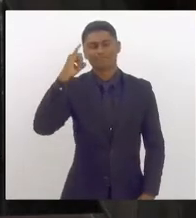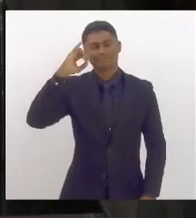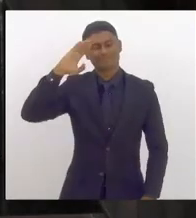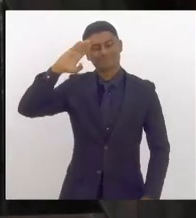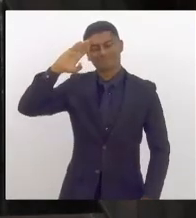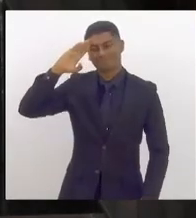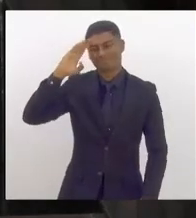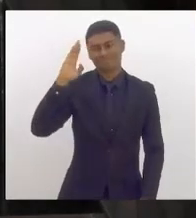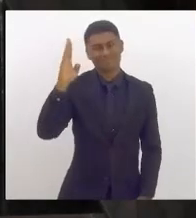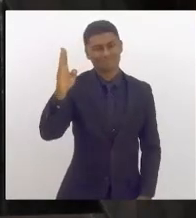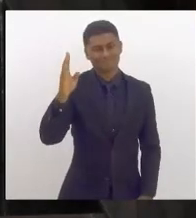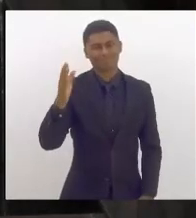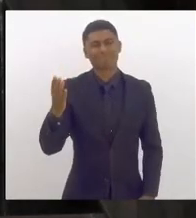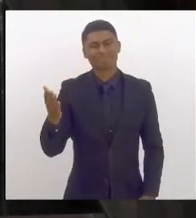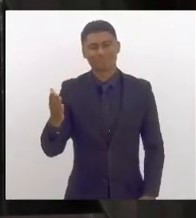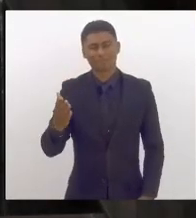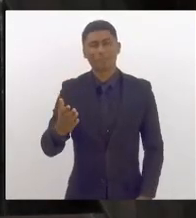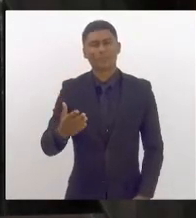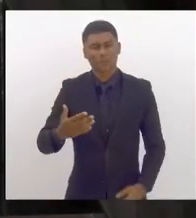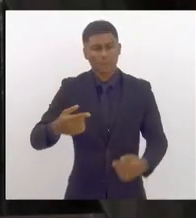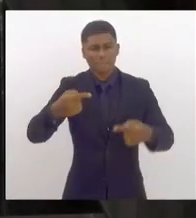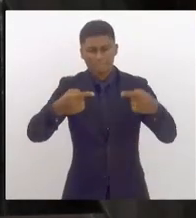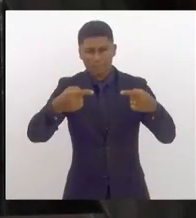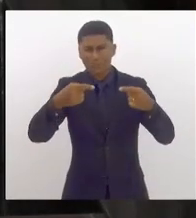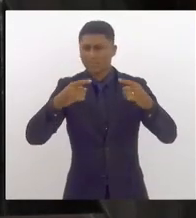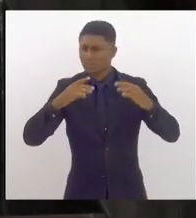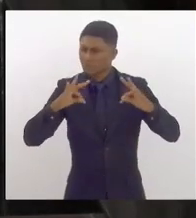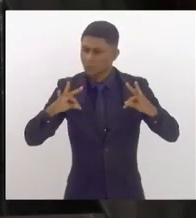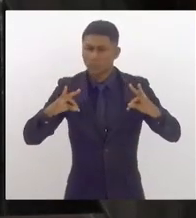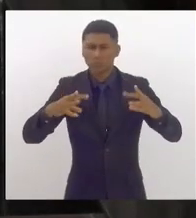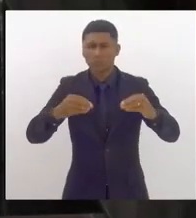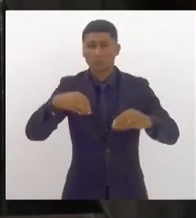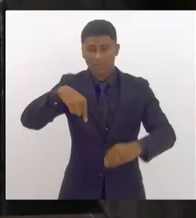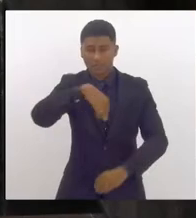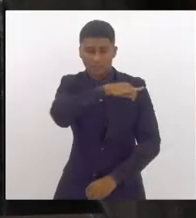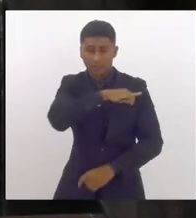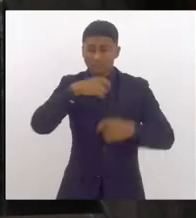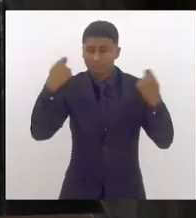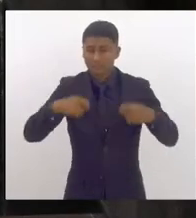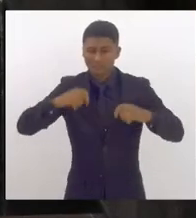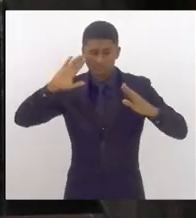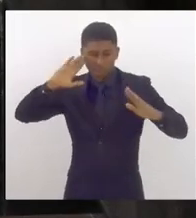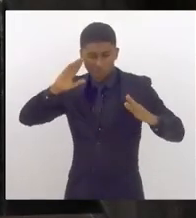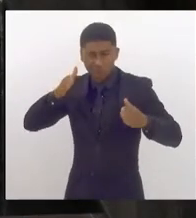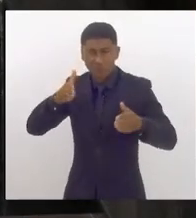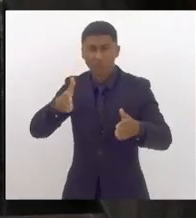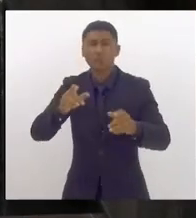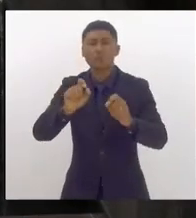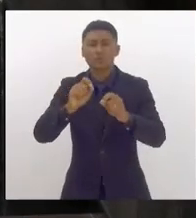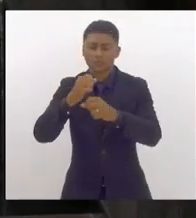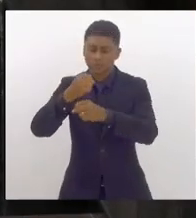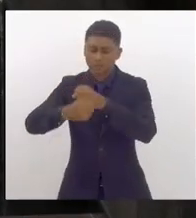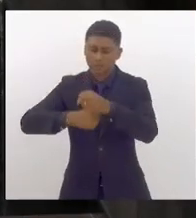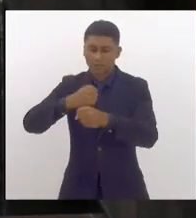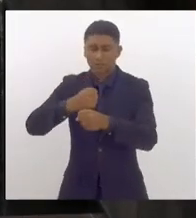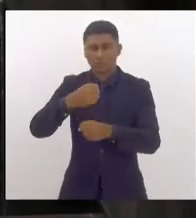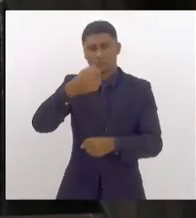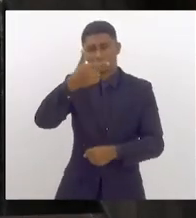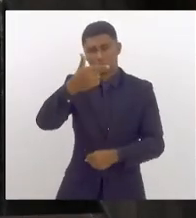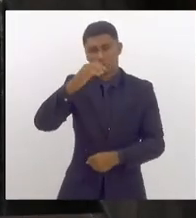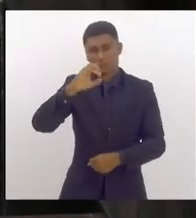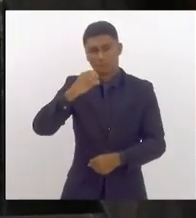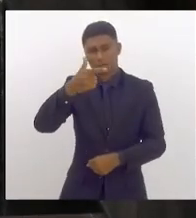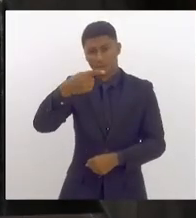Fluminense tem que se dedicar é para o orçamento de 2020 três quando aqui chegar